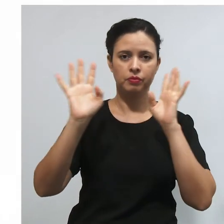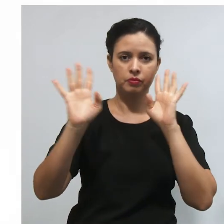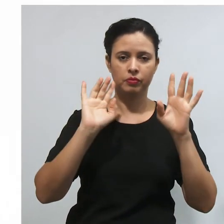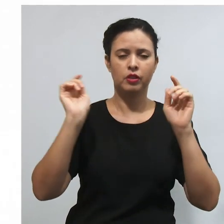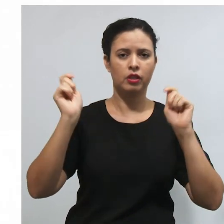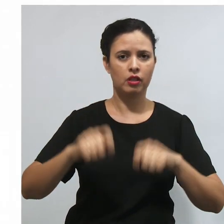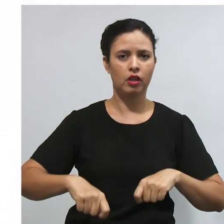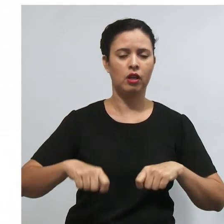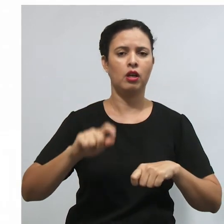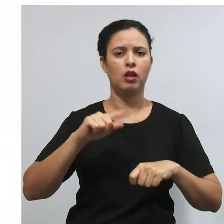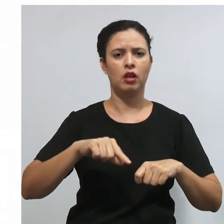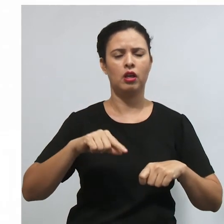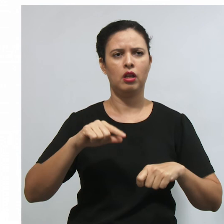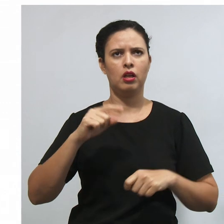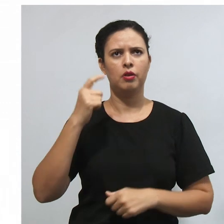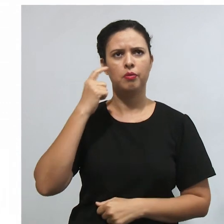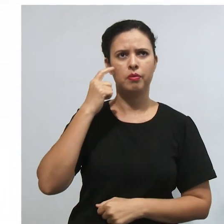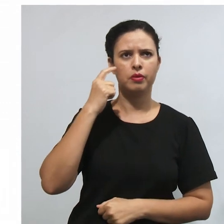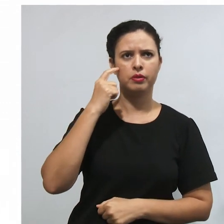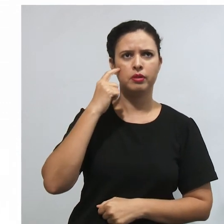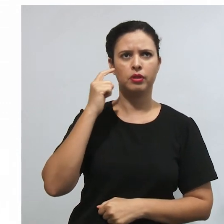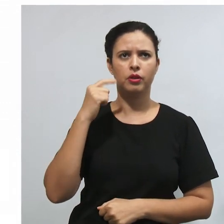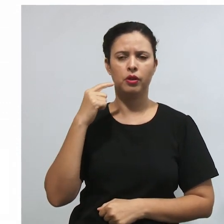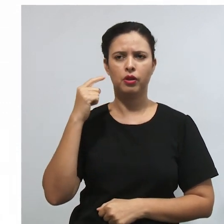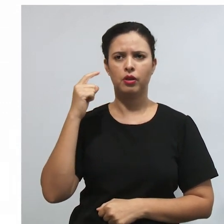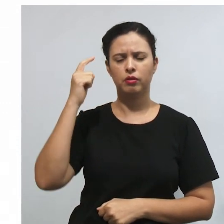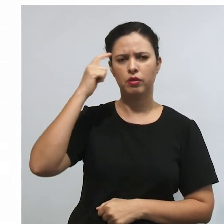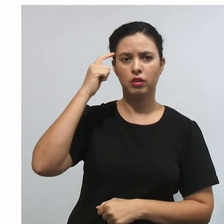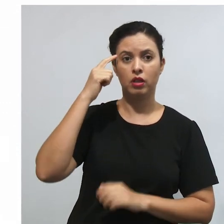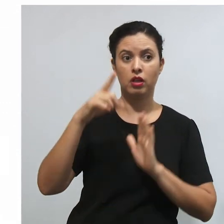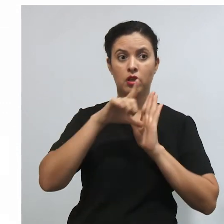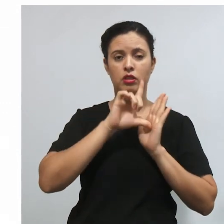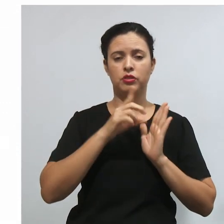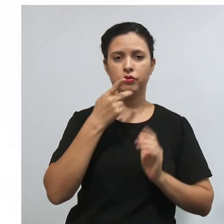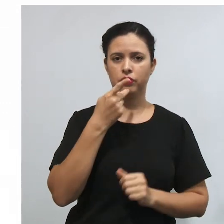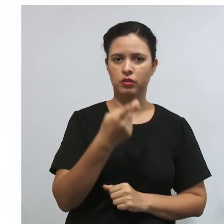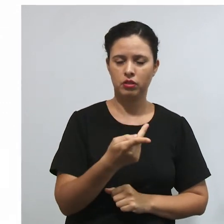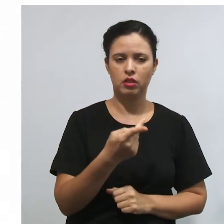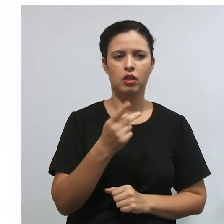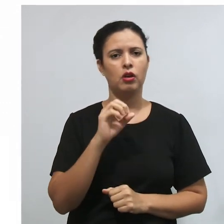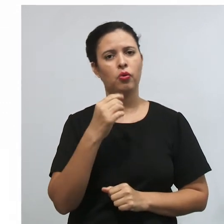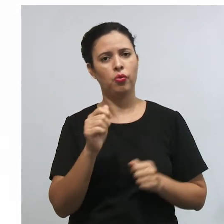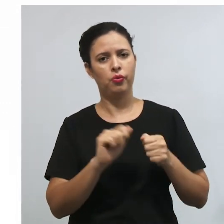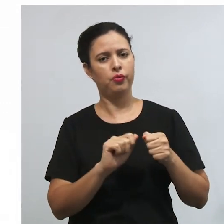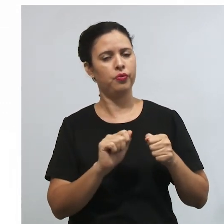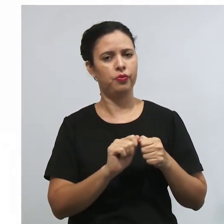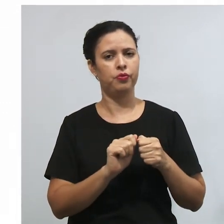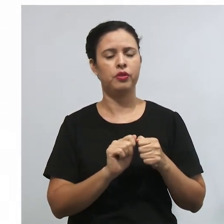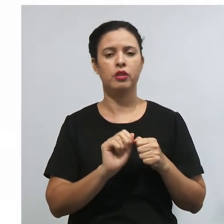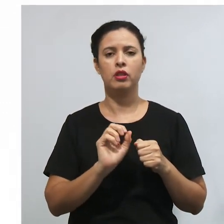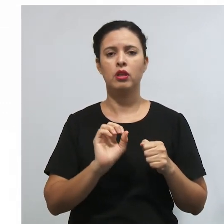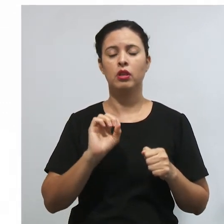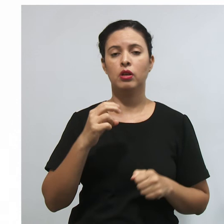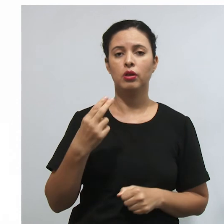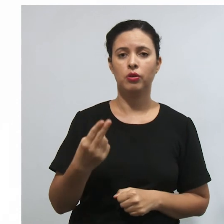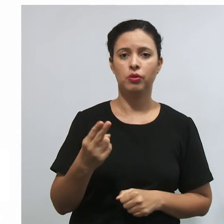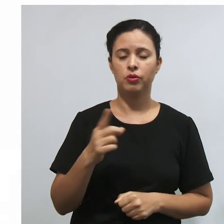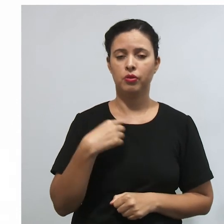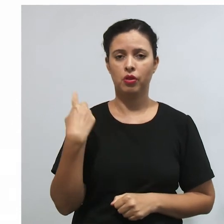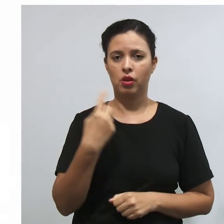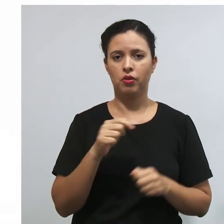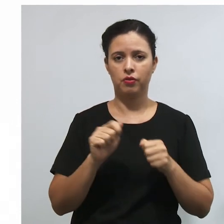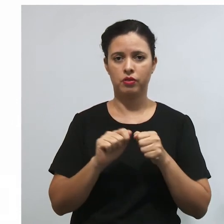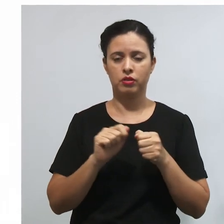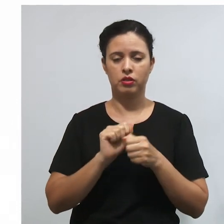permite pensar melhor sobre as coisas, pensar antes de agir, ou mesmo ser reflexivo enquanto estamos